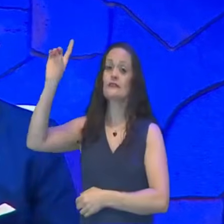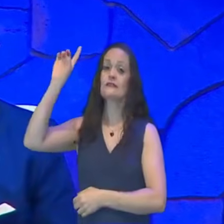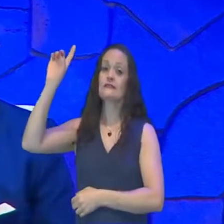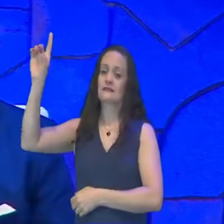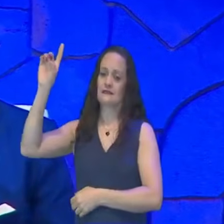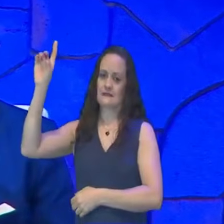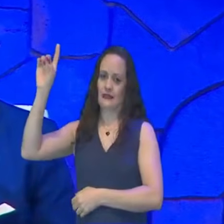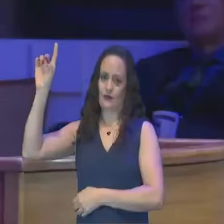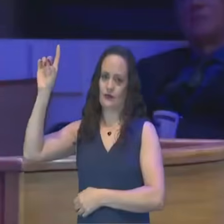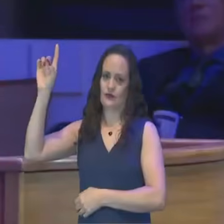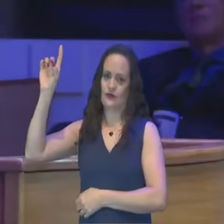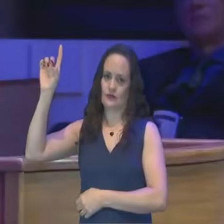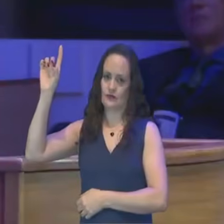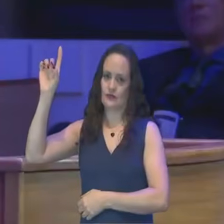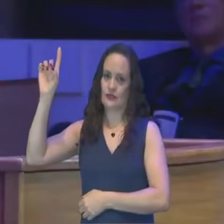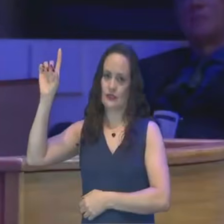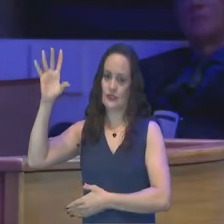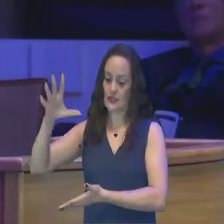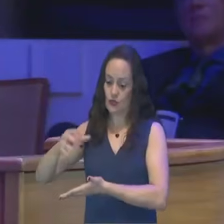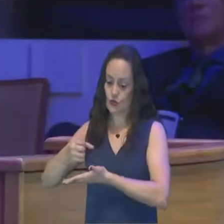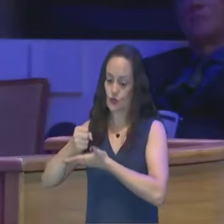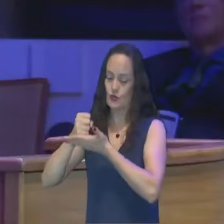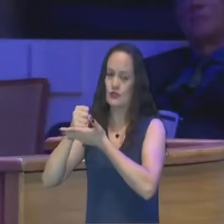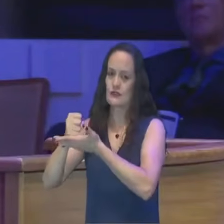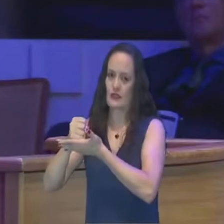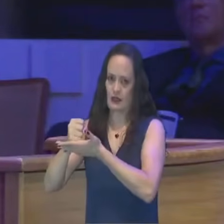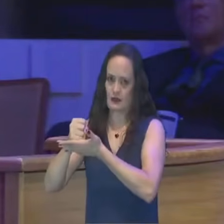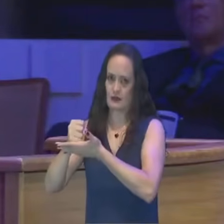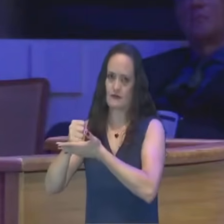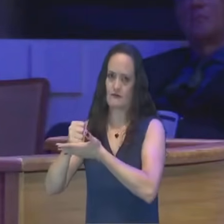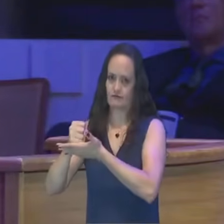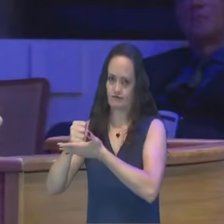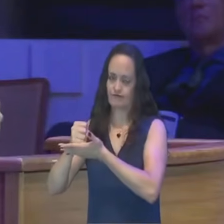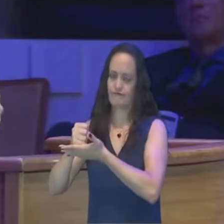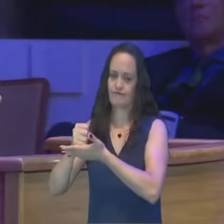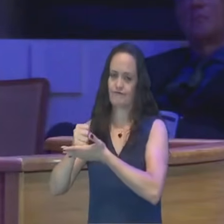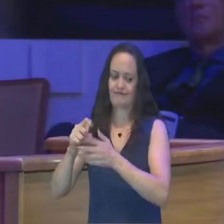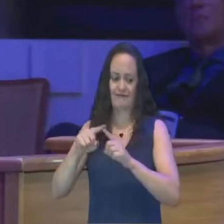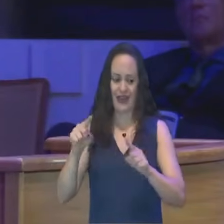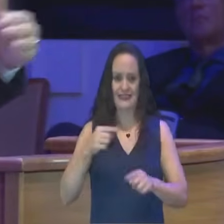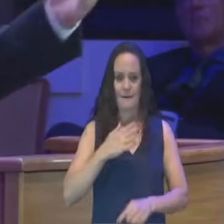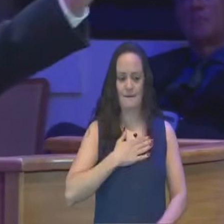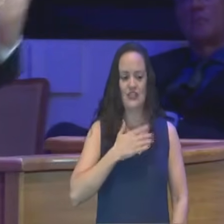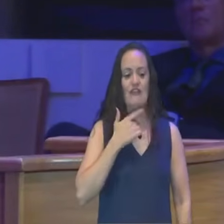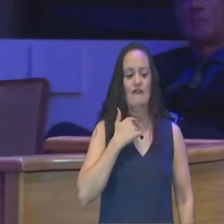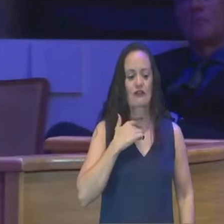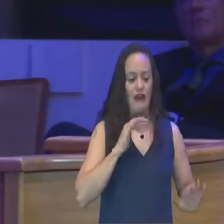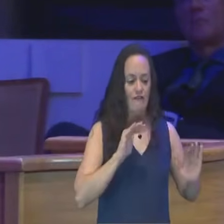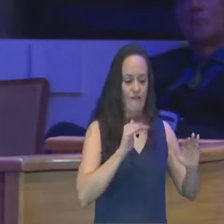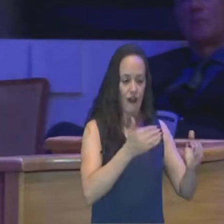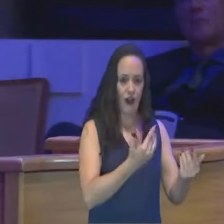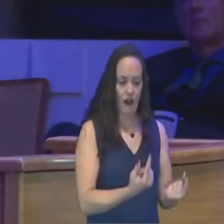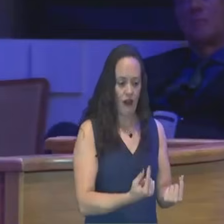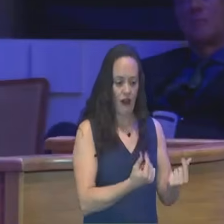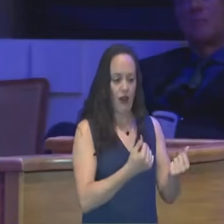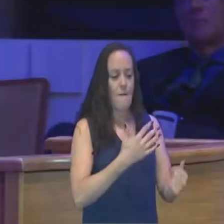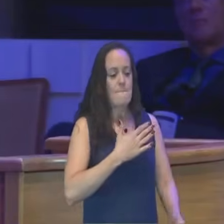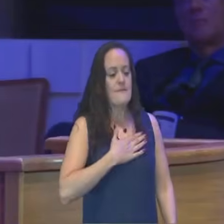para sustentar os próprios projetos do eu, da nossa vontade, da minha